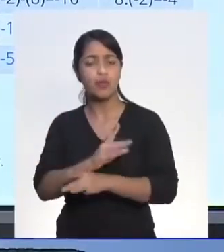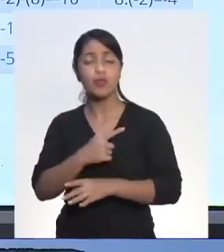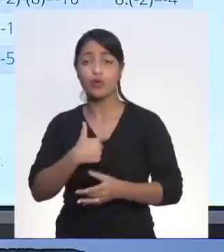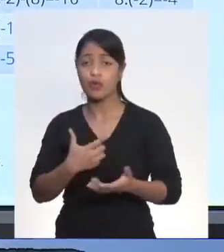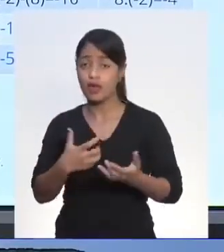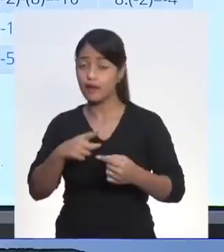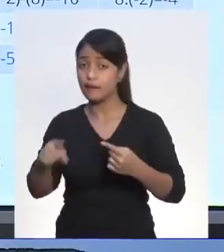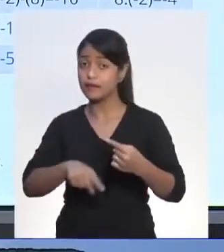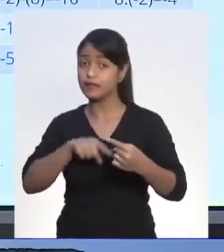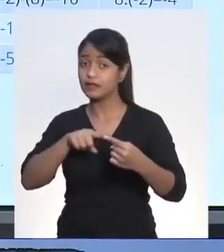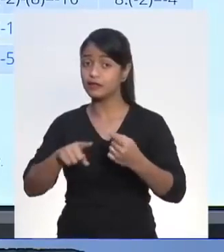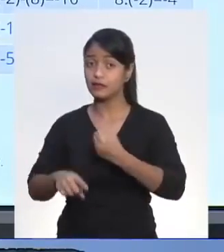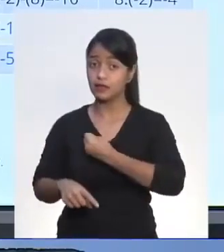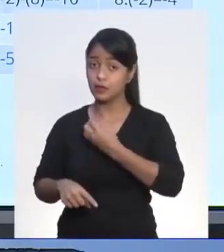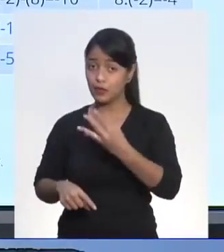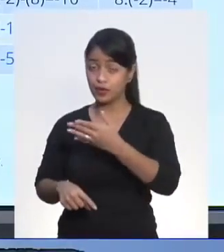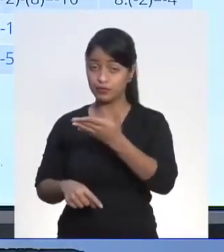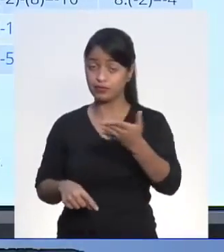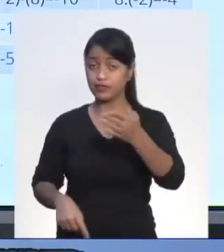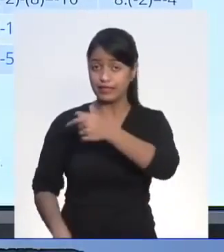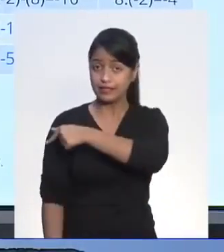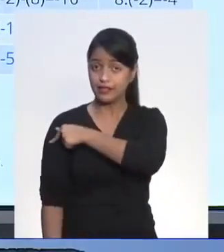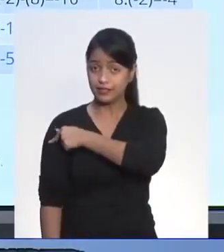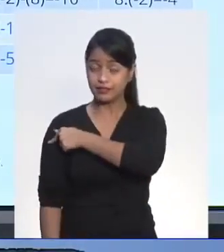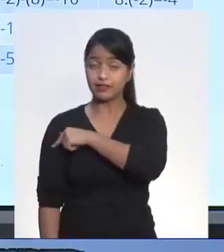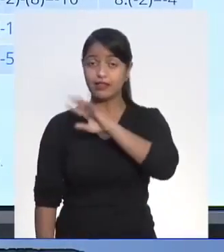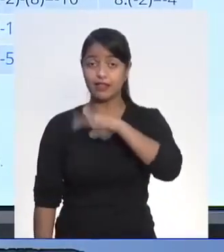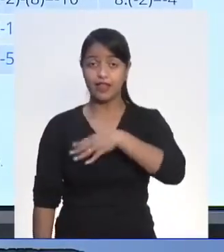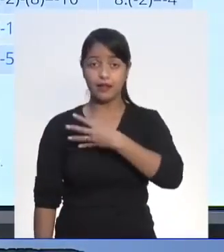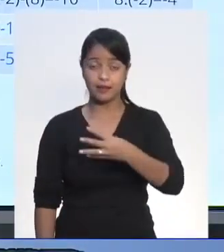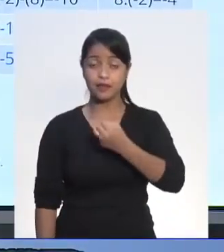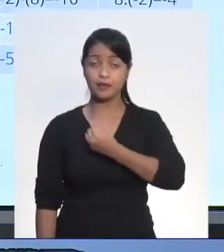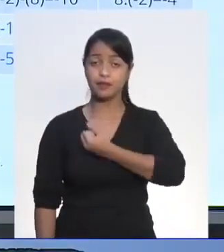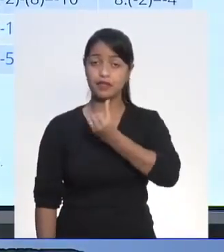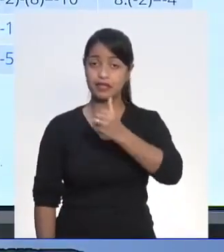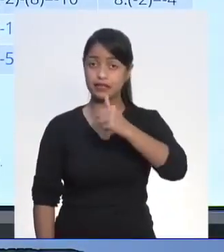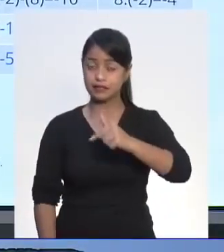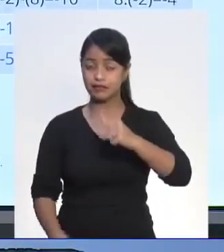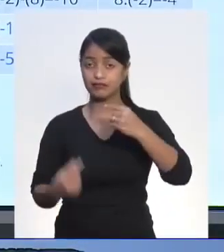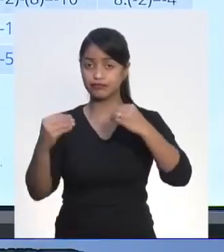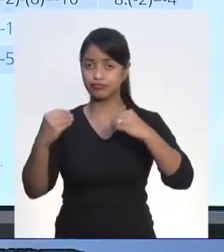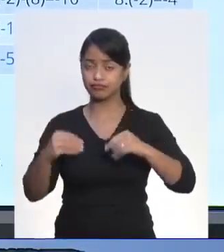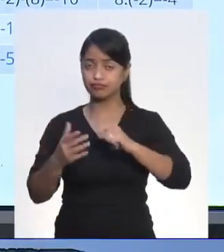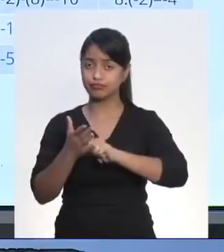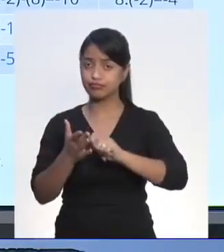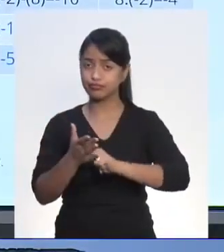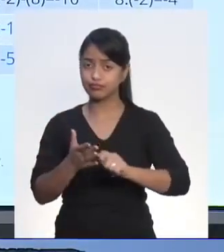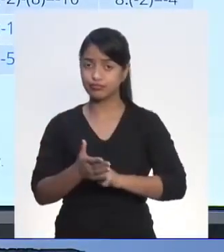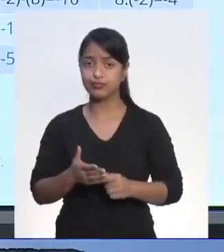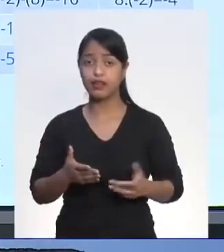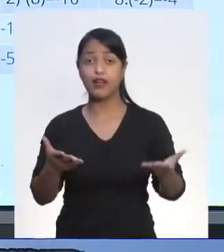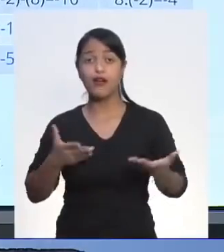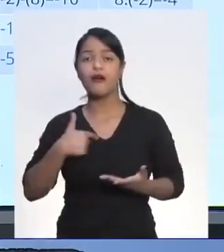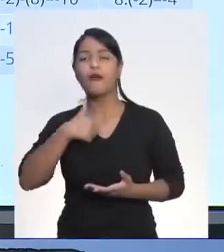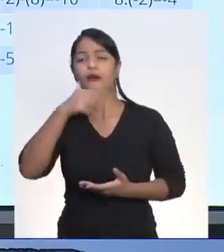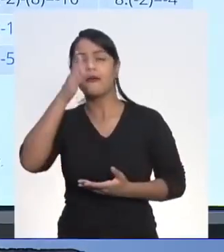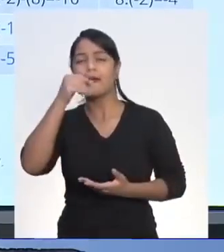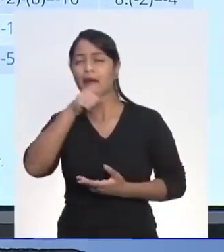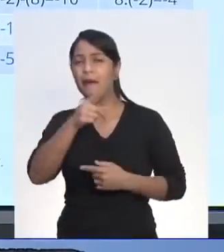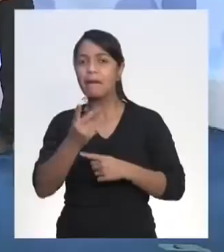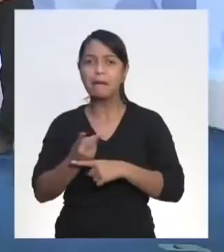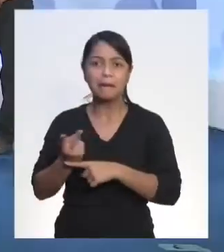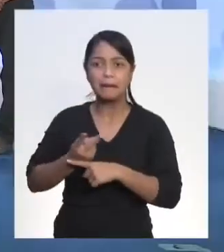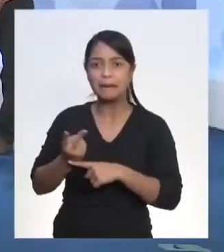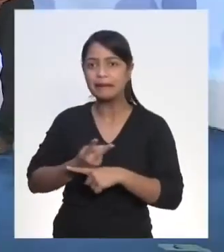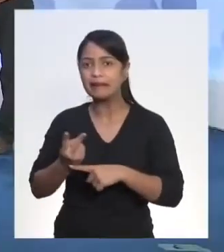missão 4, 7º ano, é a tabela da página 67. Aí agora eu quero ver todo mundo ir lá procurar o caderno,